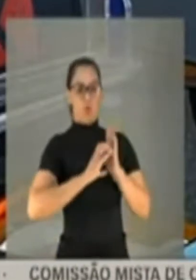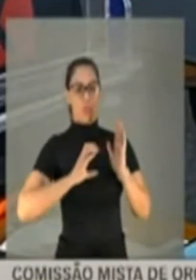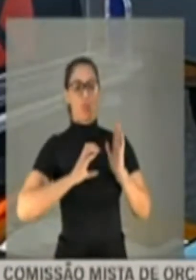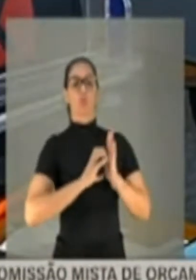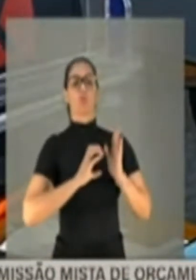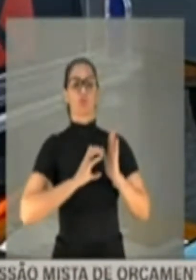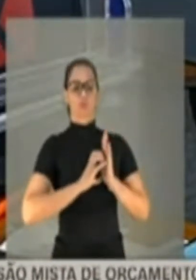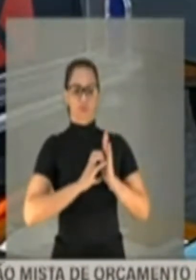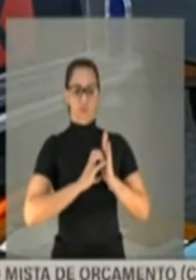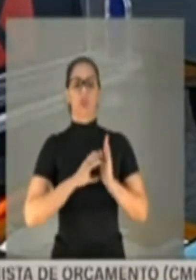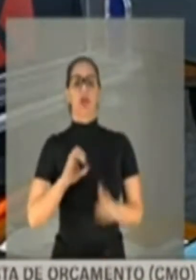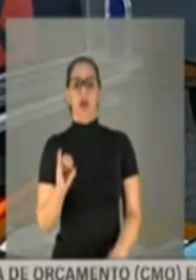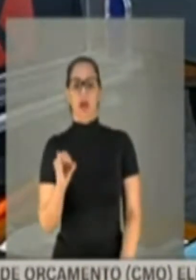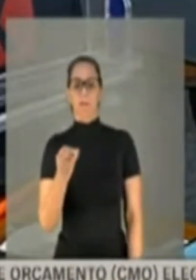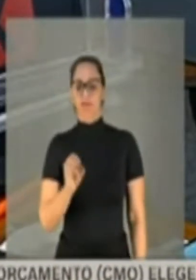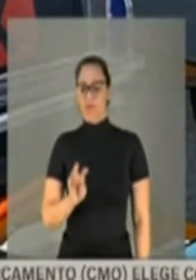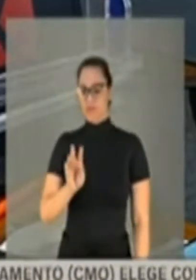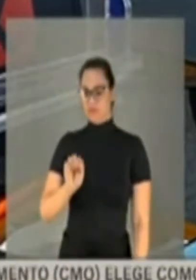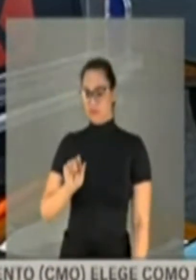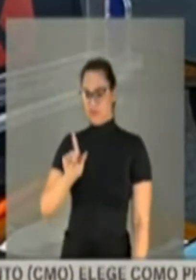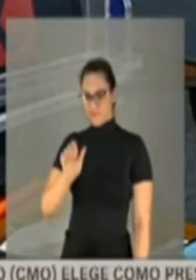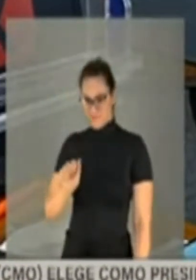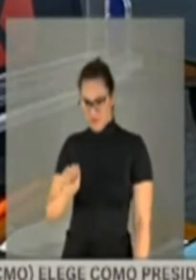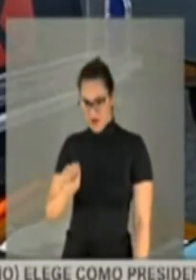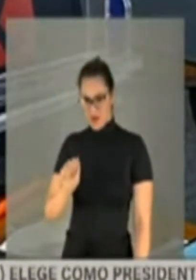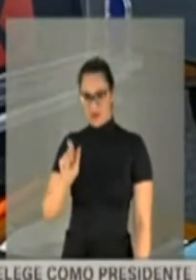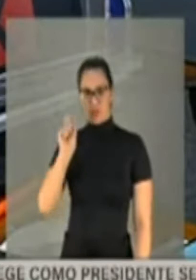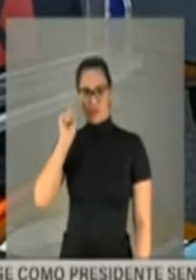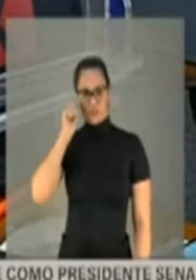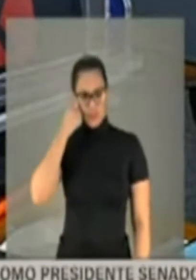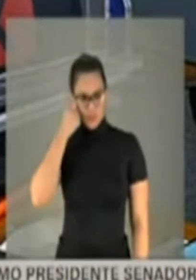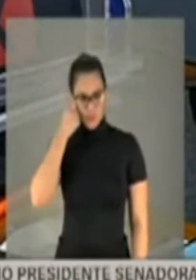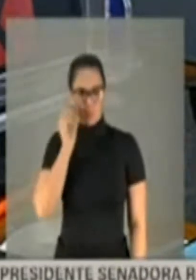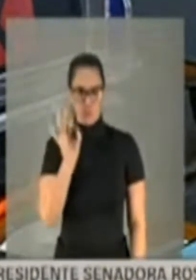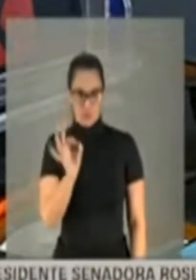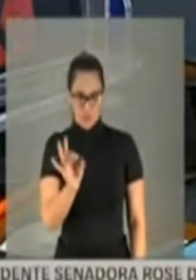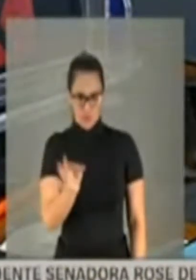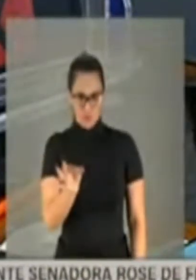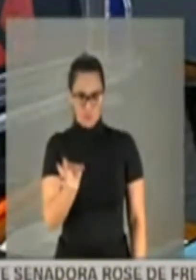e aproveitado nas vagas de afrodescendentes, é isso? Sim, senhor. Confere.